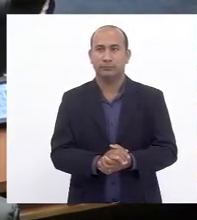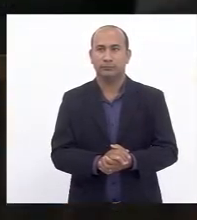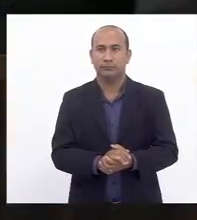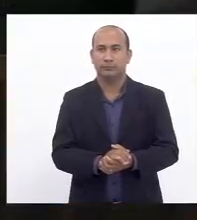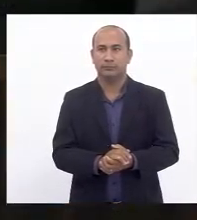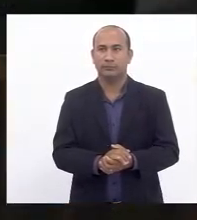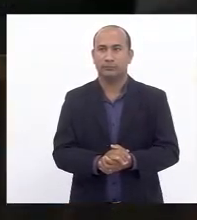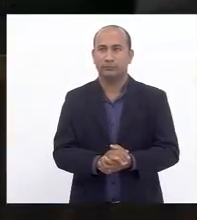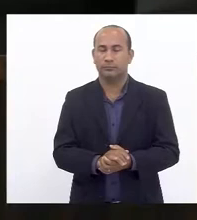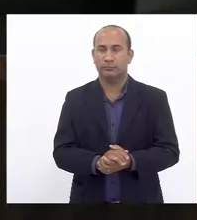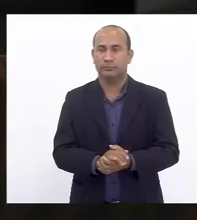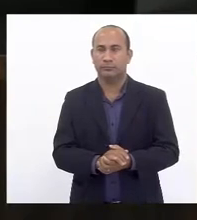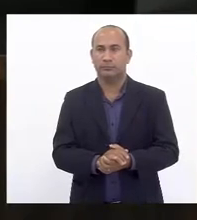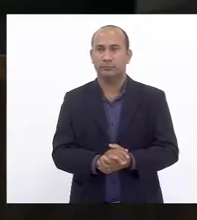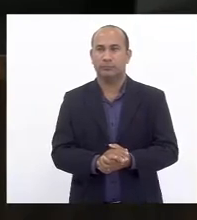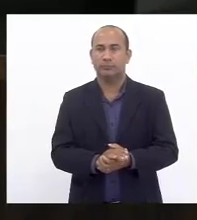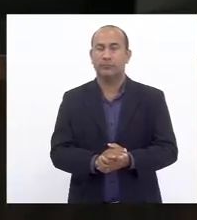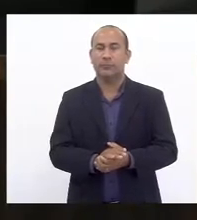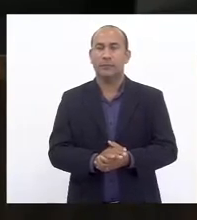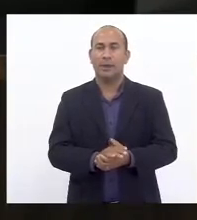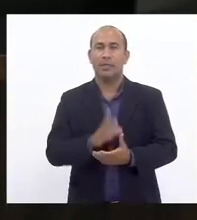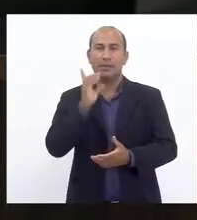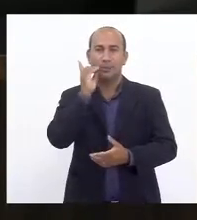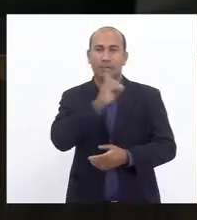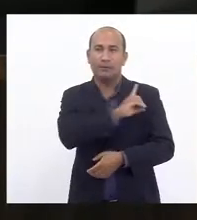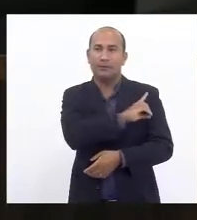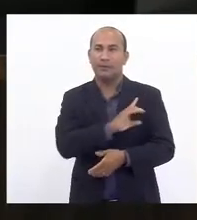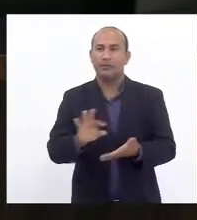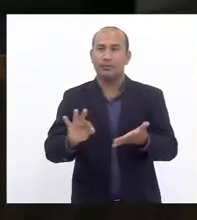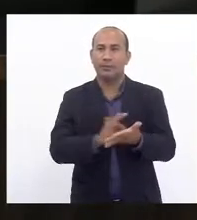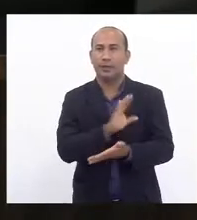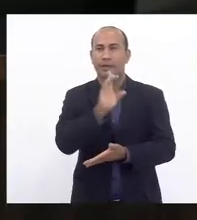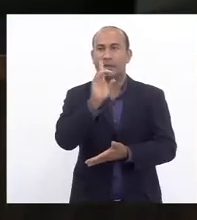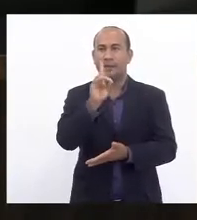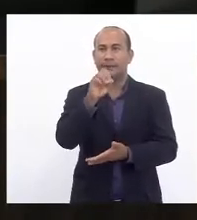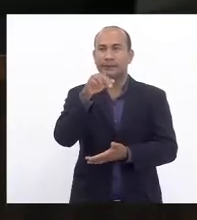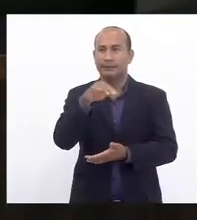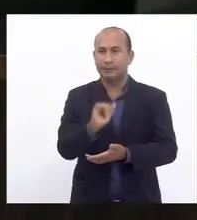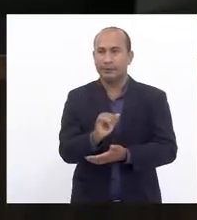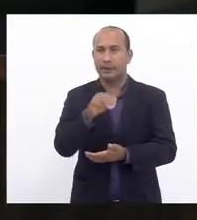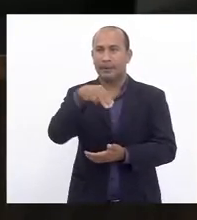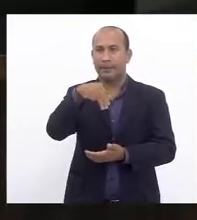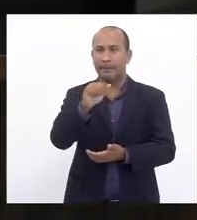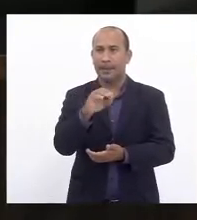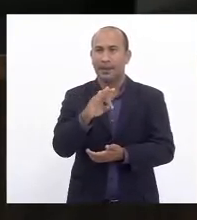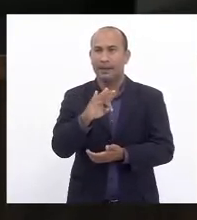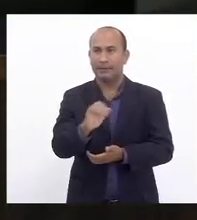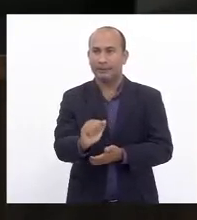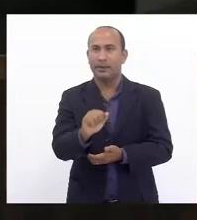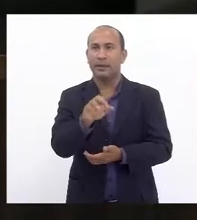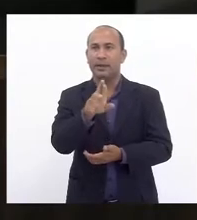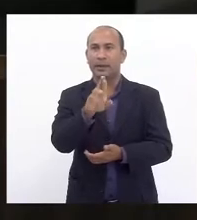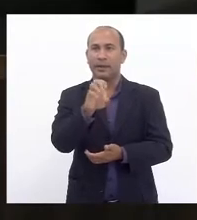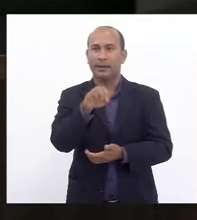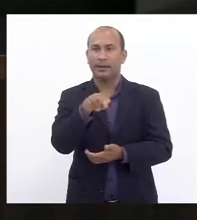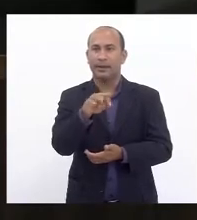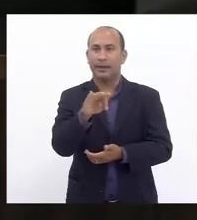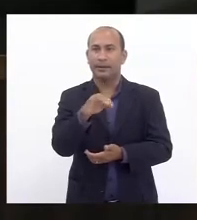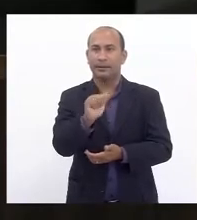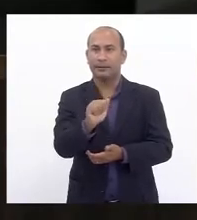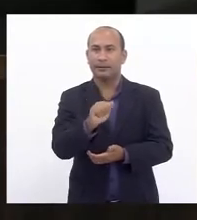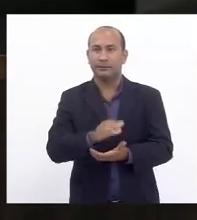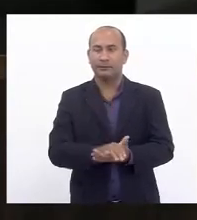inscritas também para discutir, além da deputada enfermeira, deputada Dani, Marta Rocha e Renata.